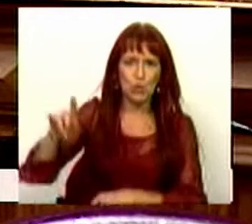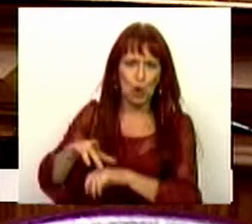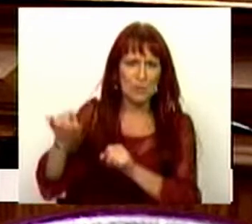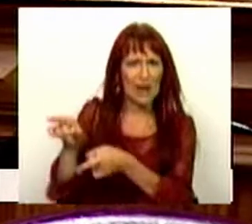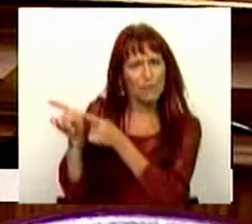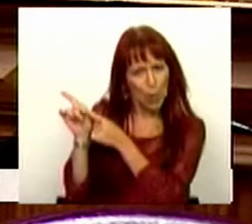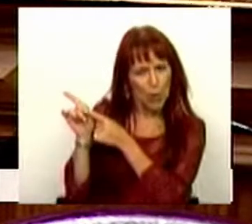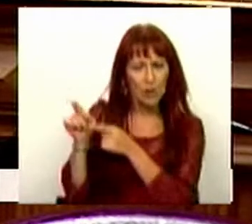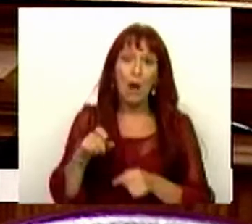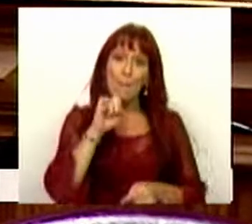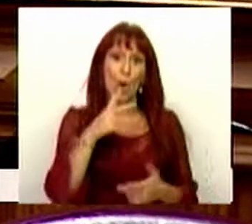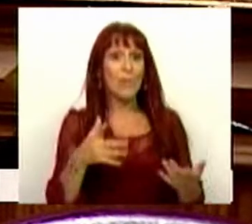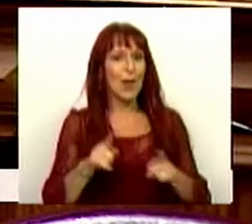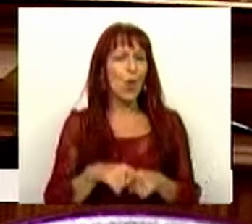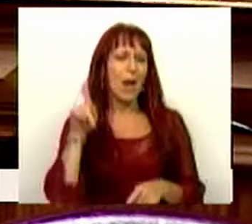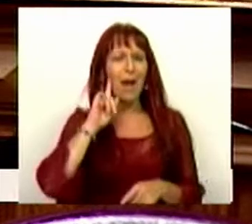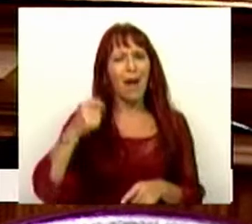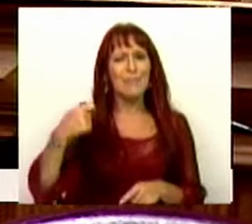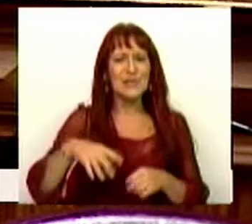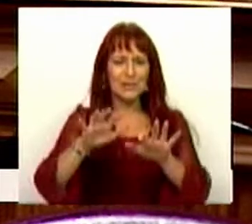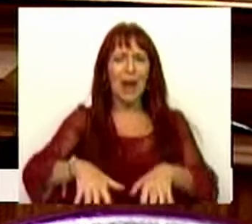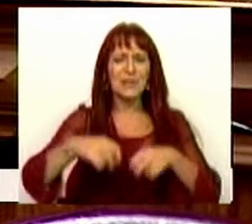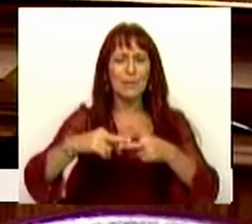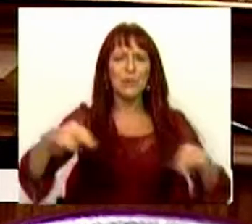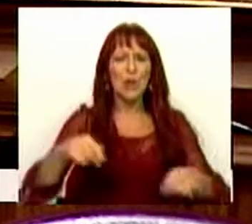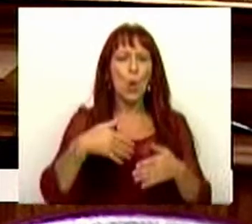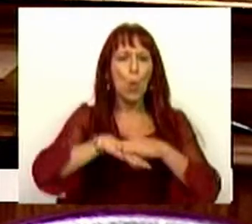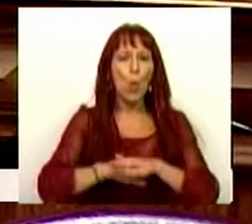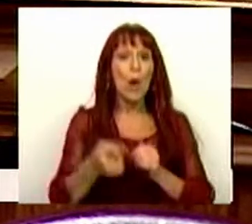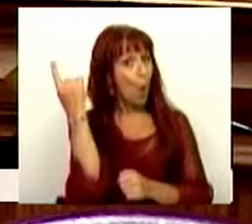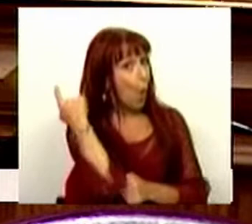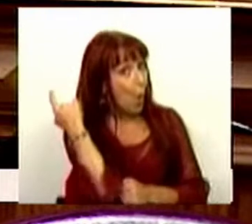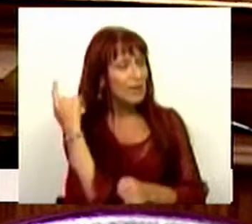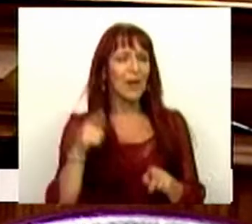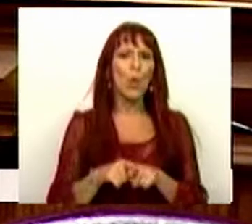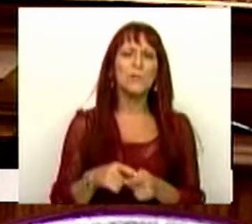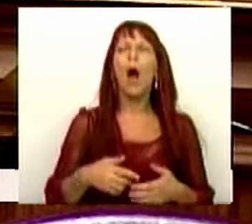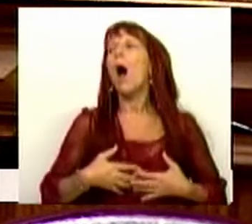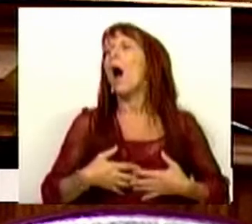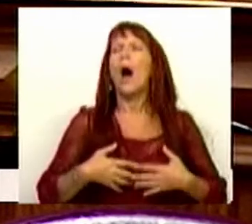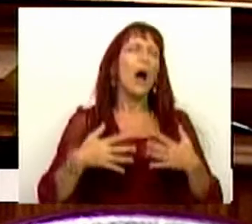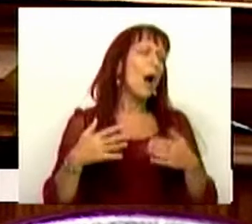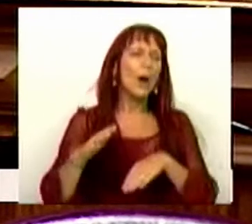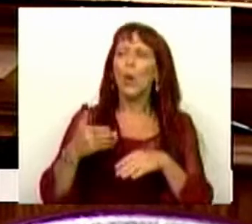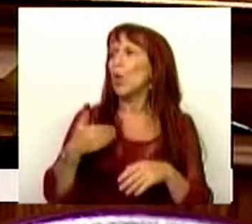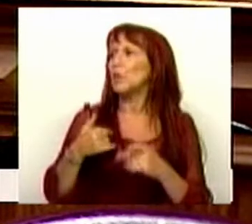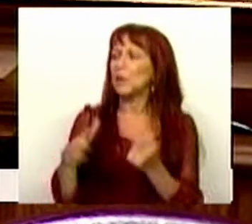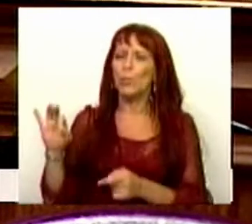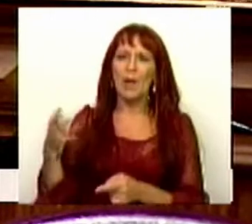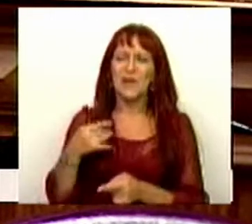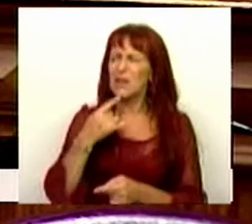hospital. Bem pode agora a Presidente da Assembleia Municipal da Guarda, como fez ontem, tomar as dores do PSD e